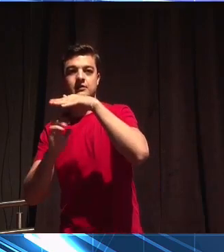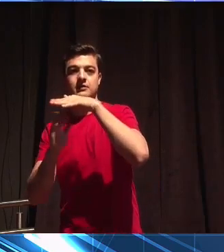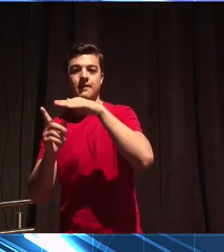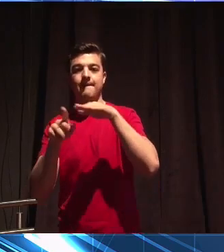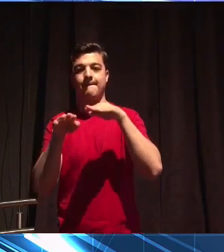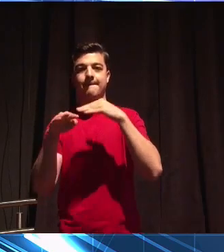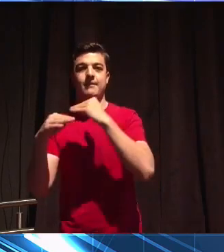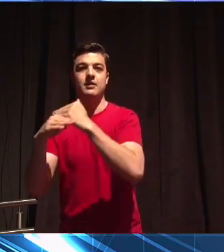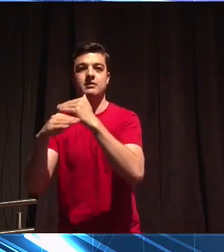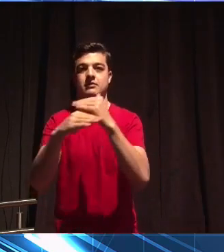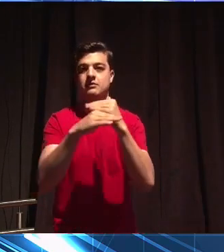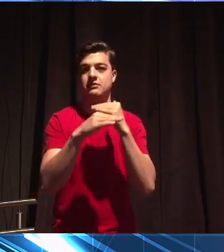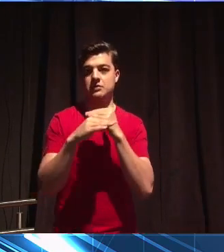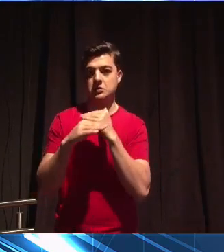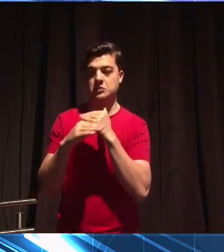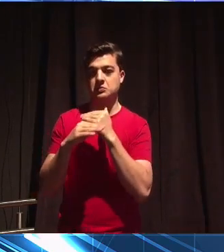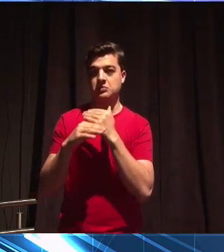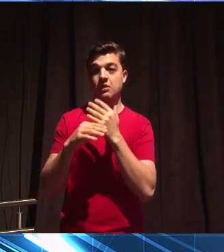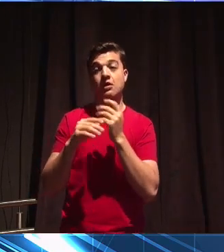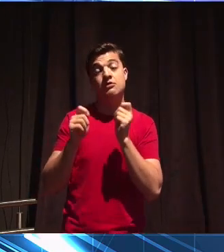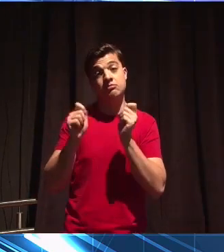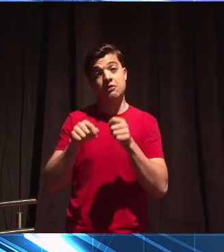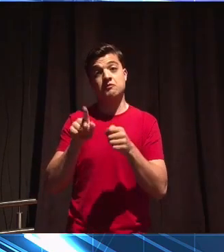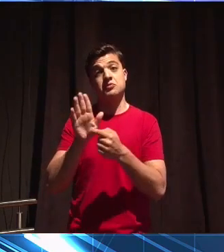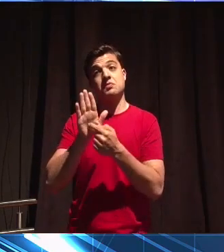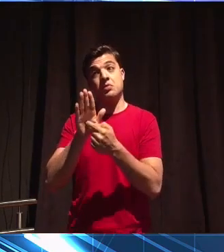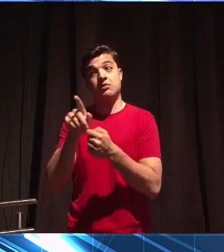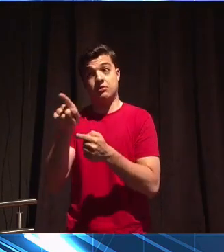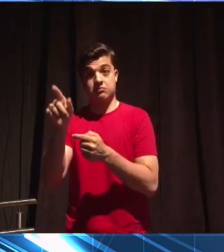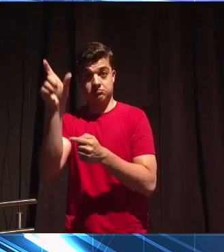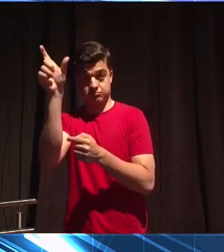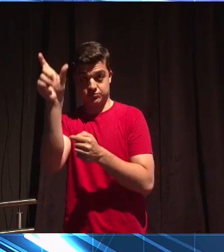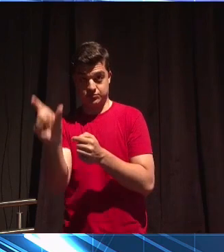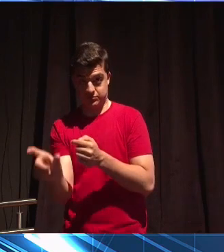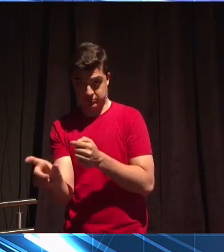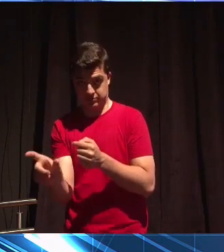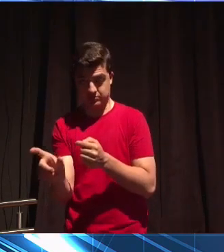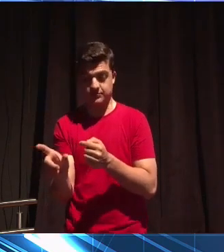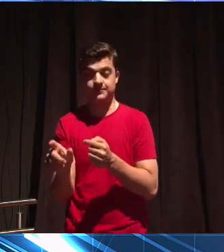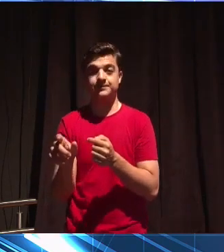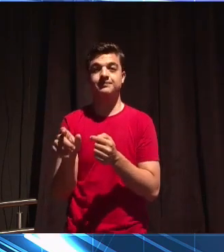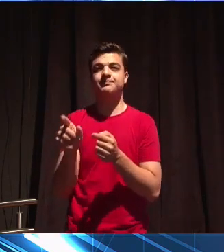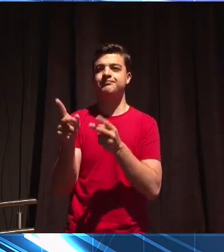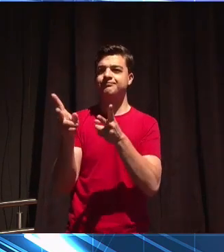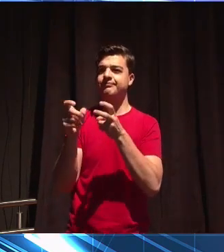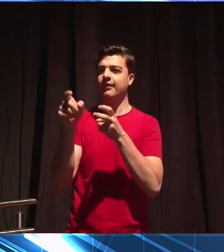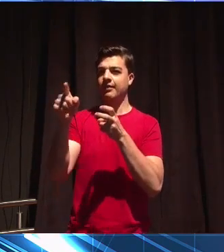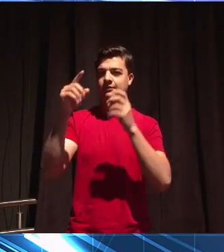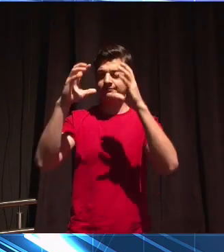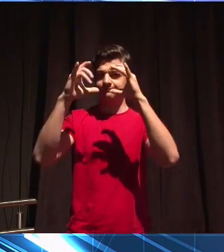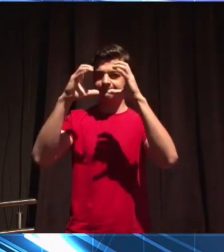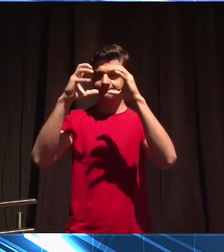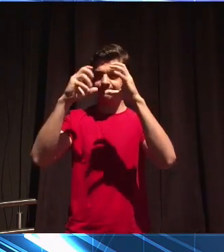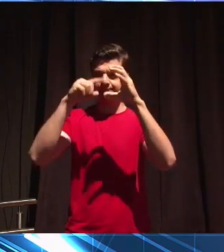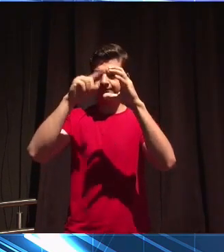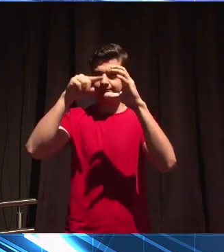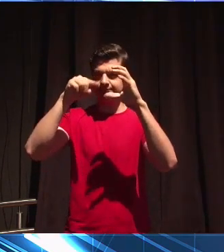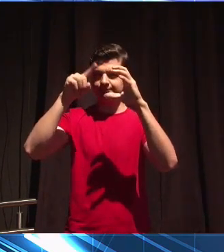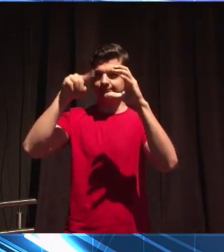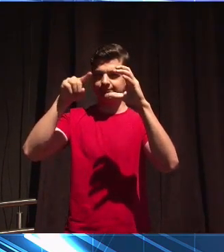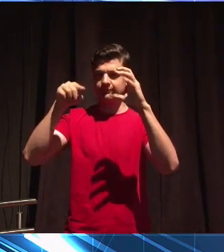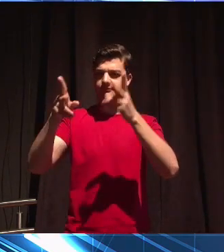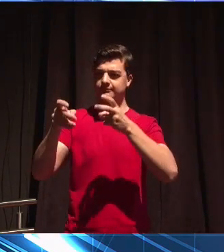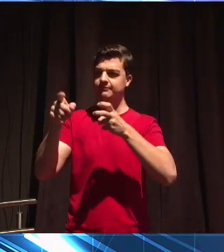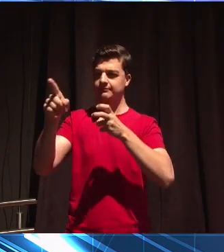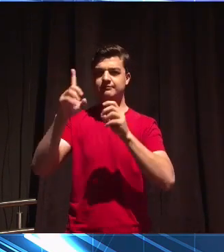Eu posso, por exemplo, oferecer ao meu usuário, eu percebo pelas ondas neurais dele, por tudo que ele está num estado depressivo, e tento oferecer